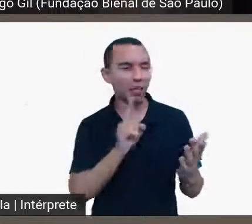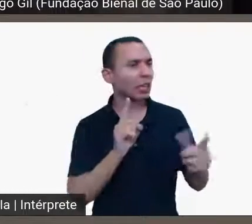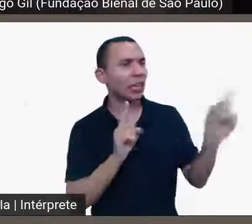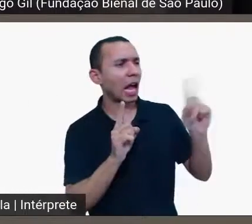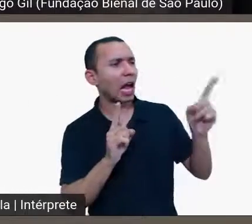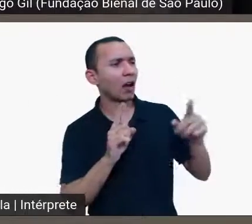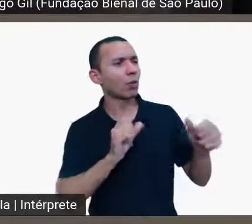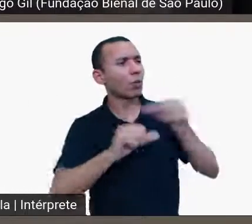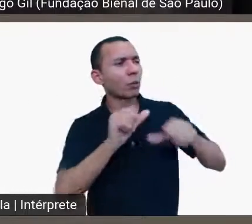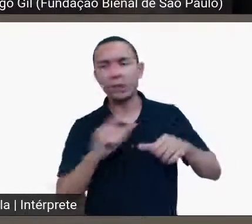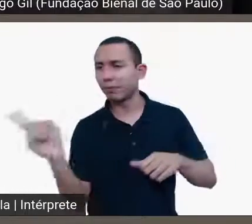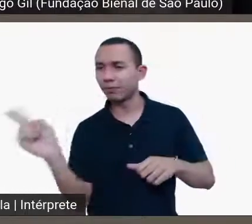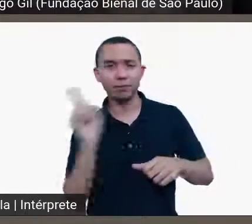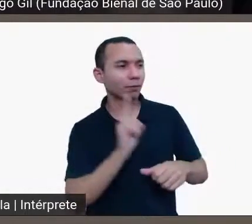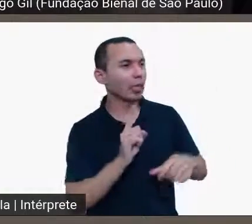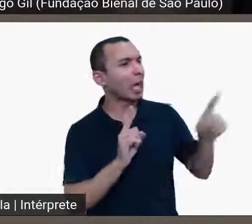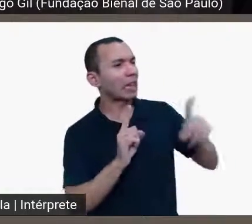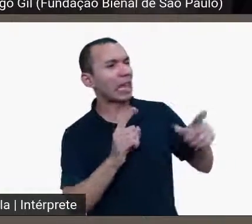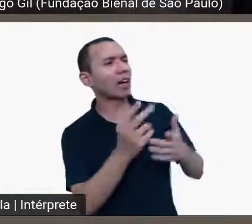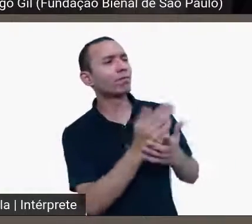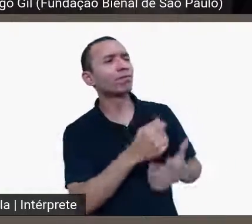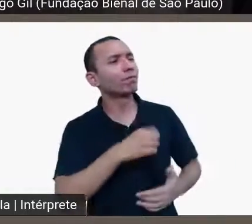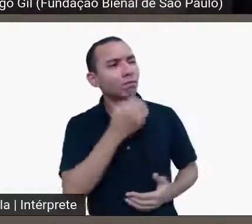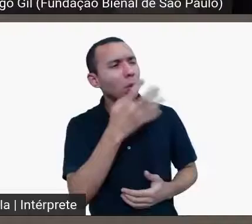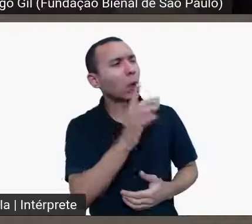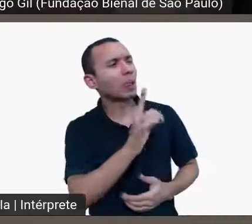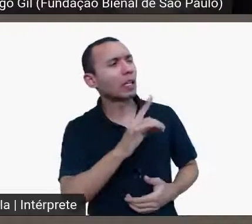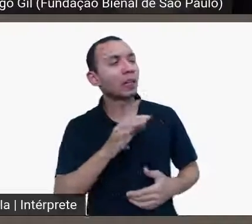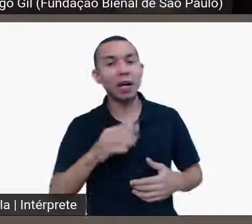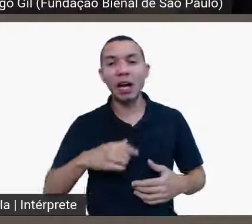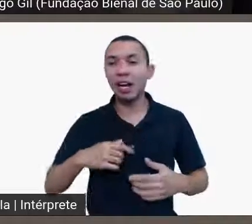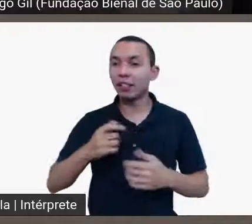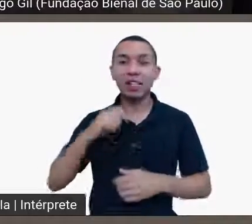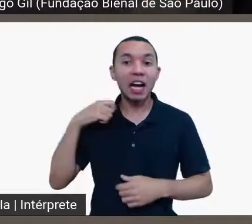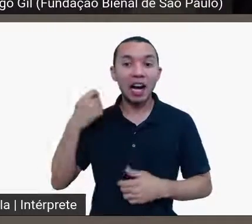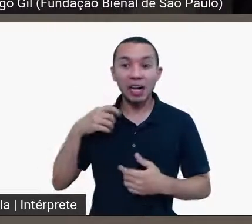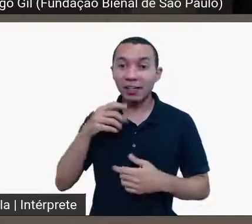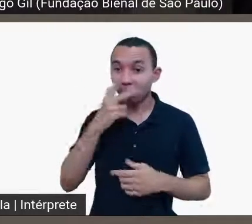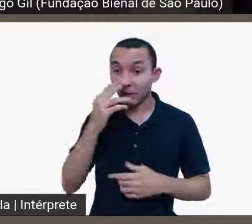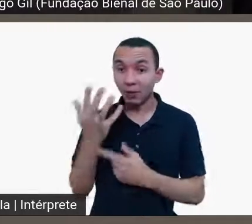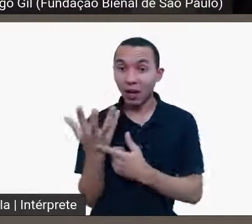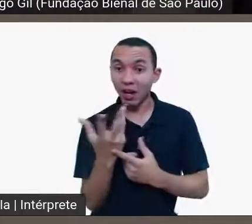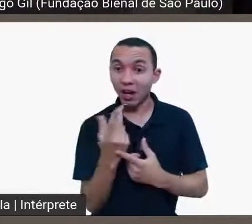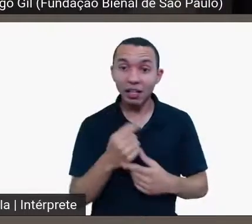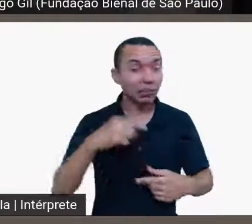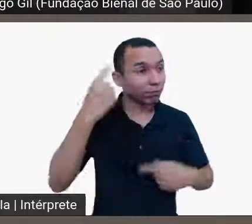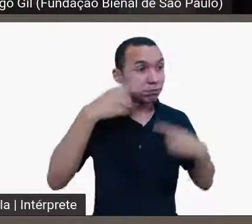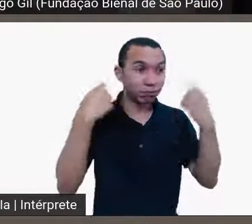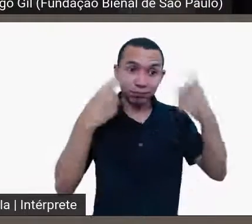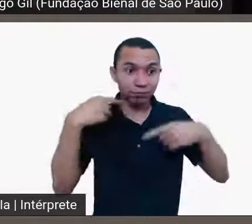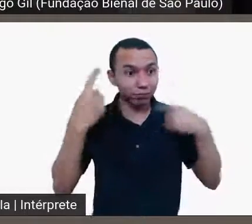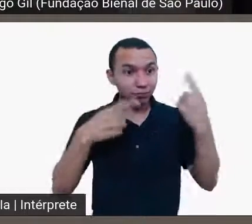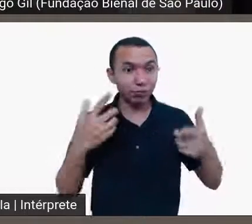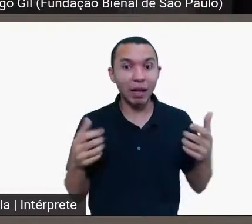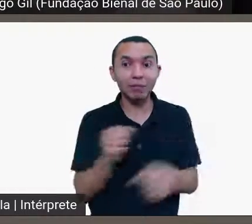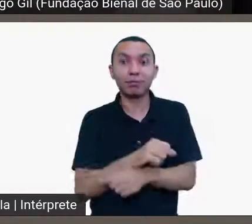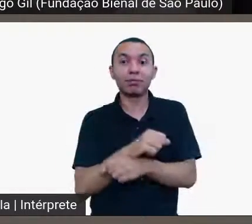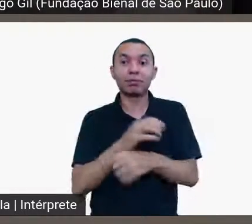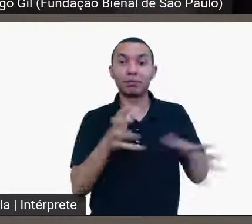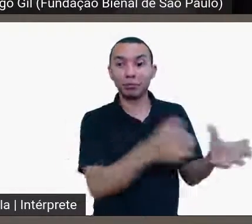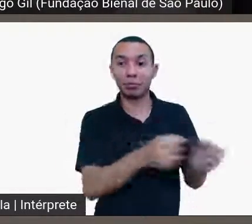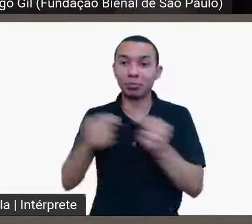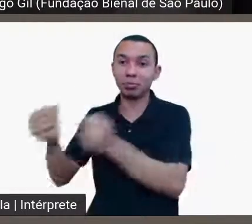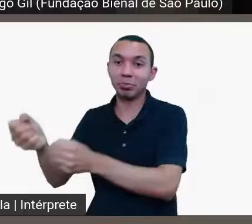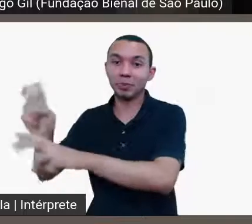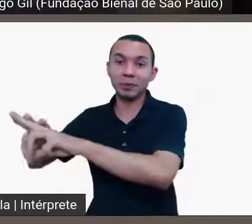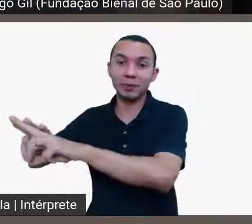não, não é isso. Até a hora que o artista fica louco e ele é internado no Juqueri. Então, assim, ele, como cronista, ele tem um poder de síntese, às